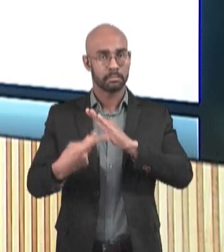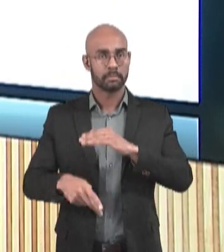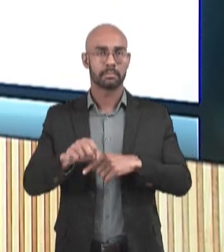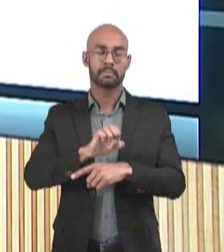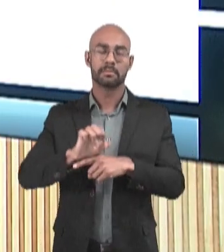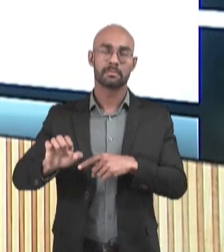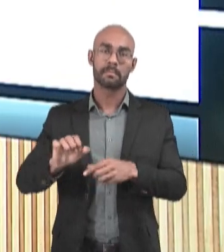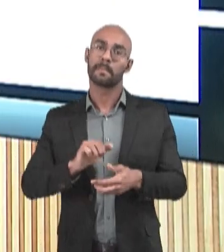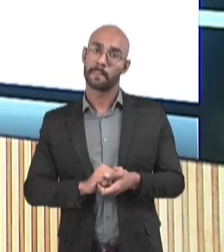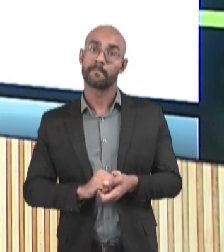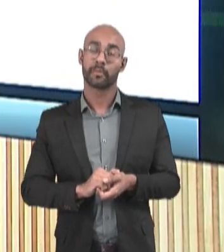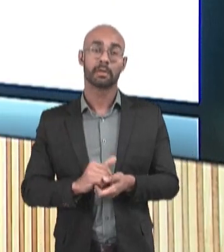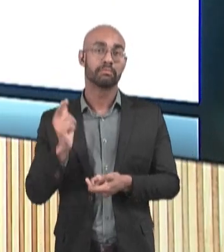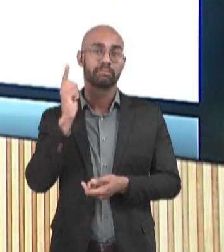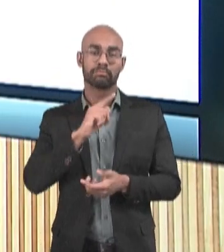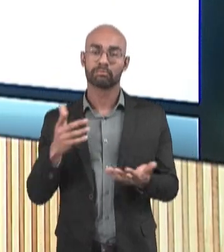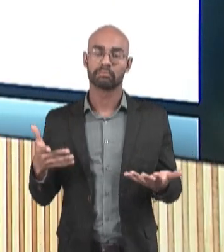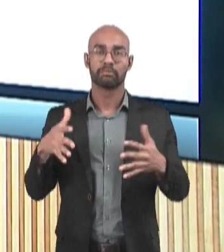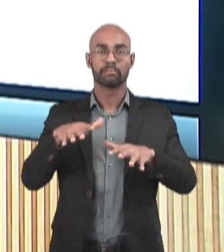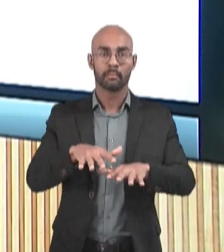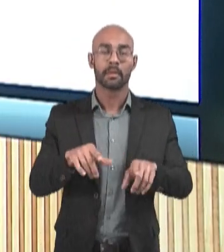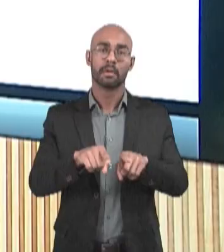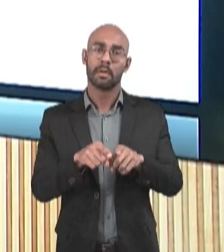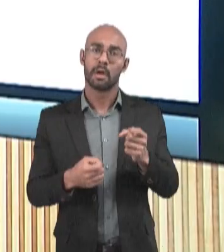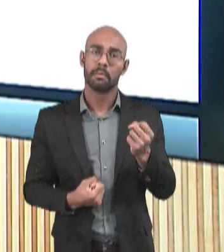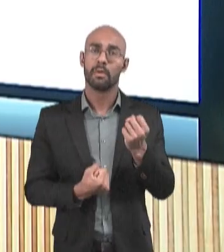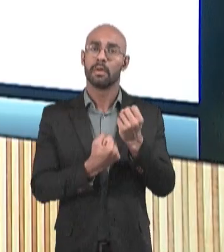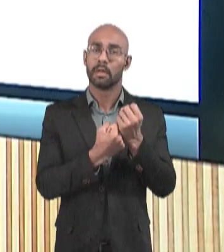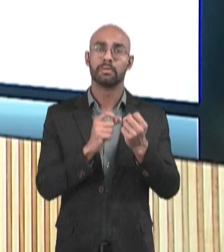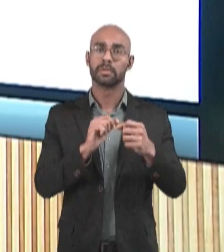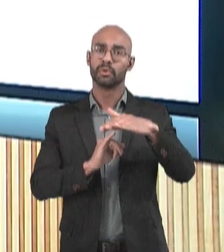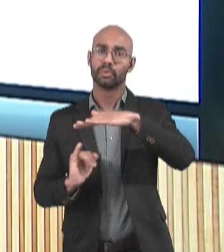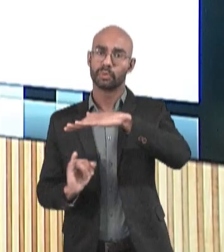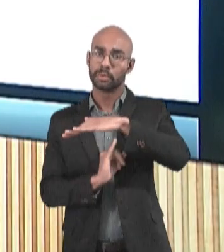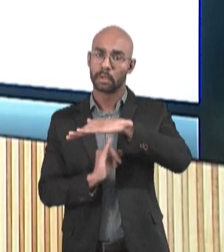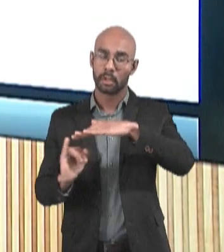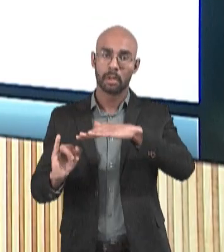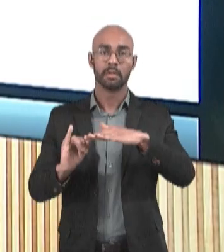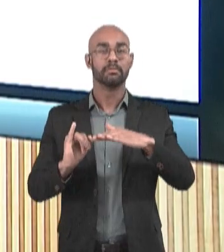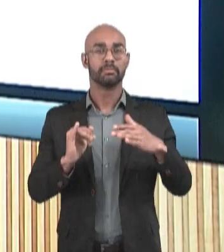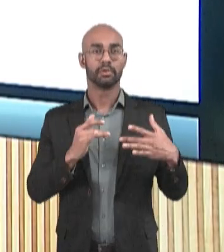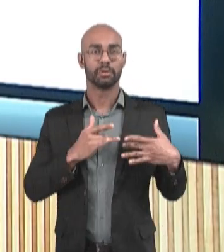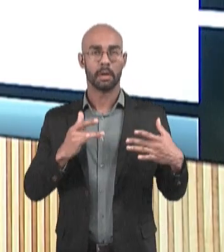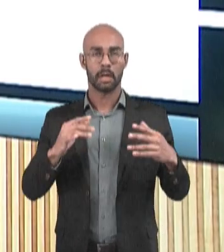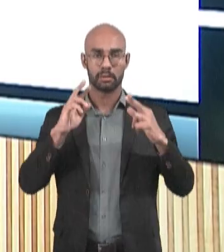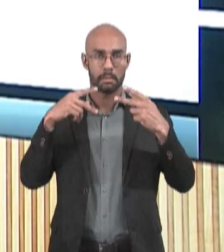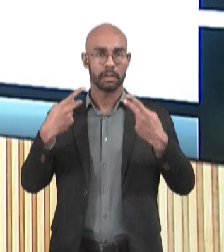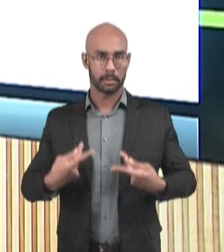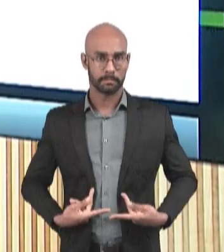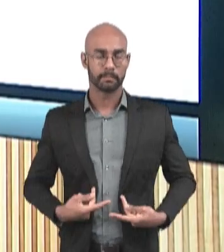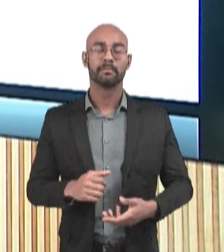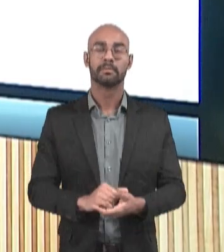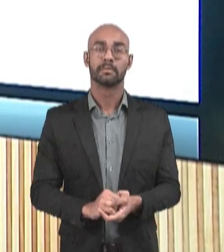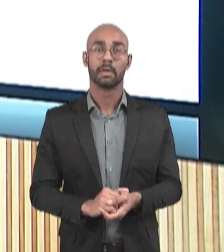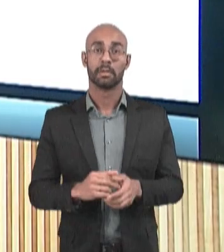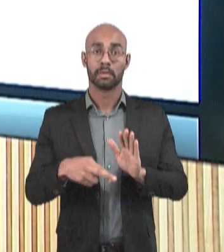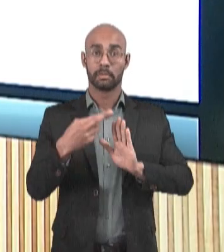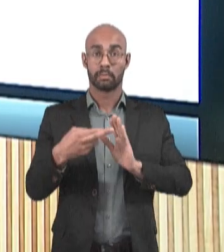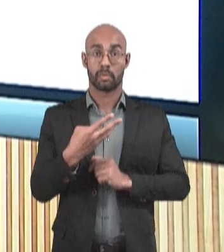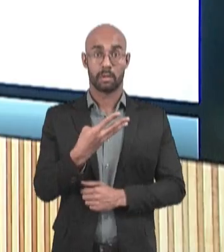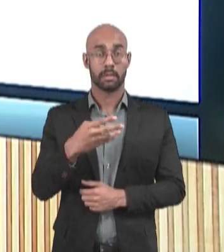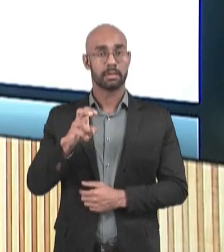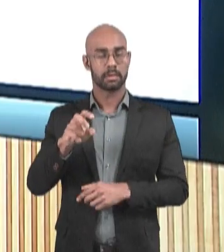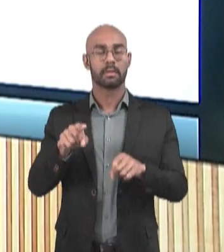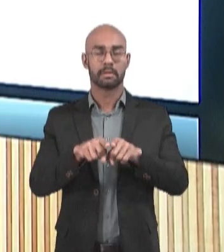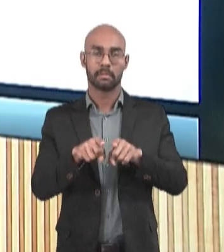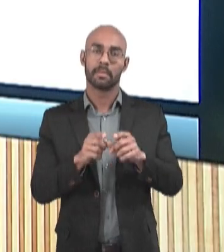estado, promover a inclusão social e apoiar as instituições que atuam em causas humanitárias. Projeto de resolução de número